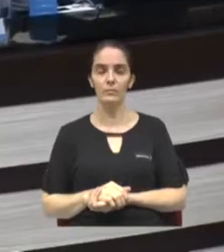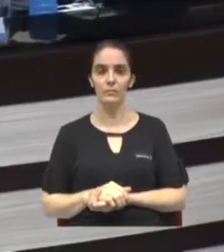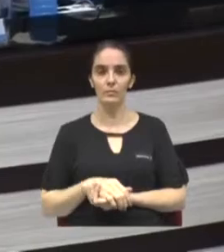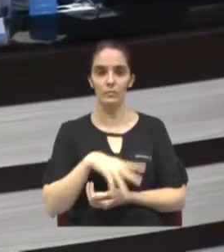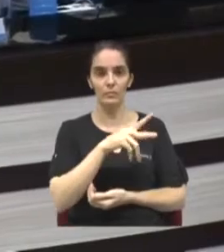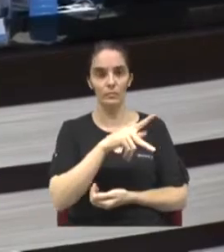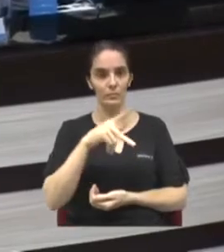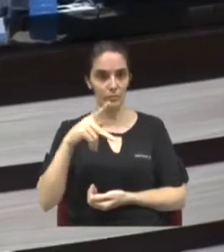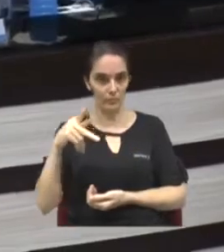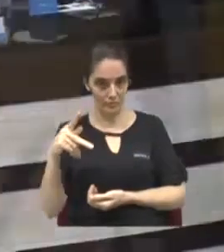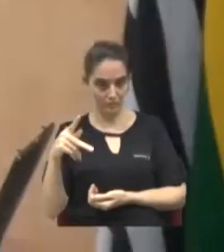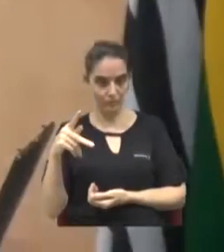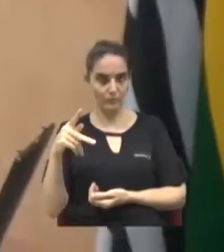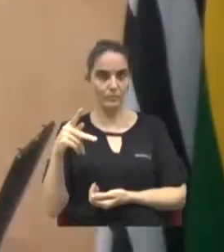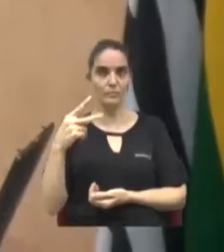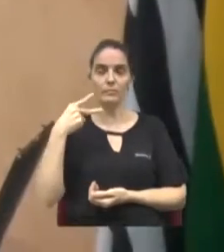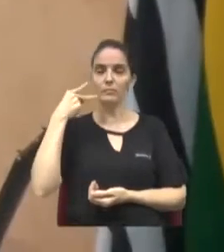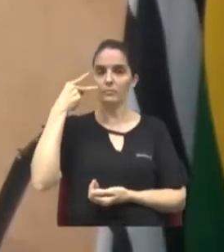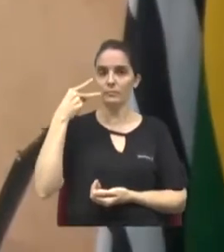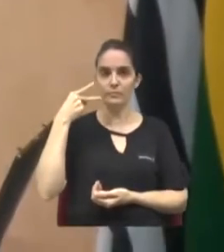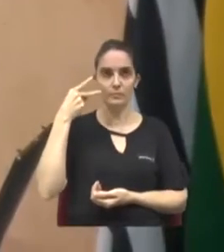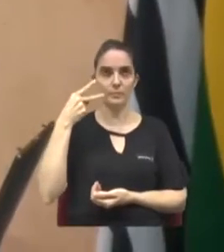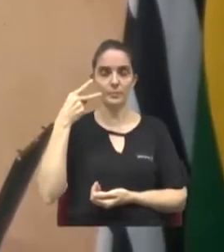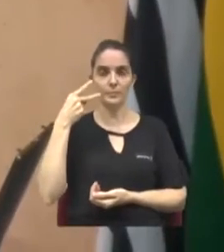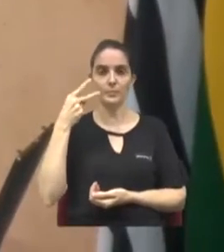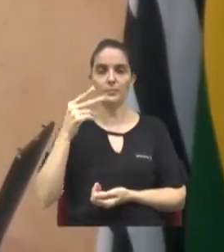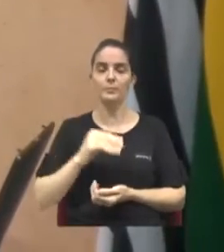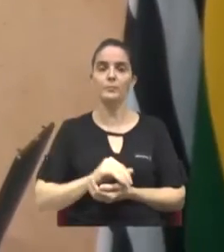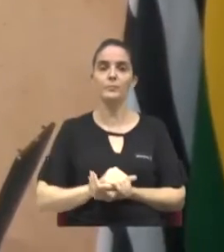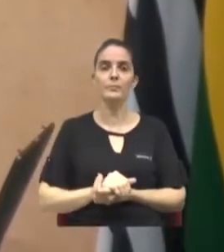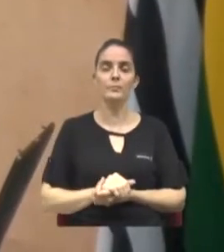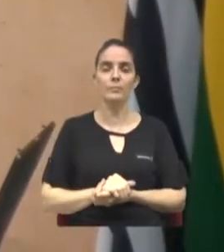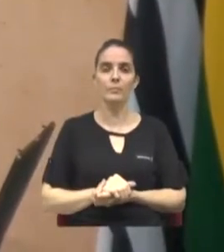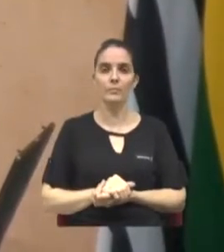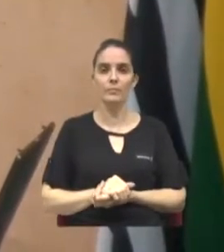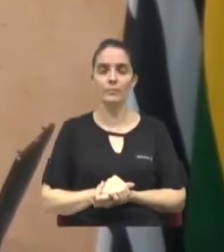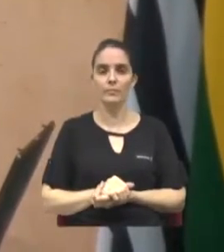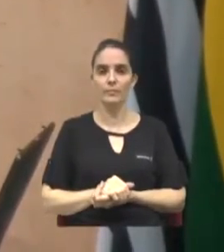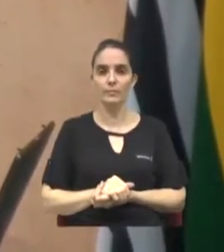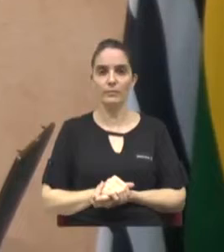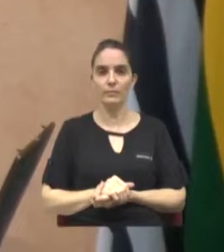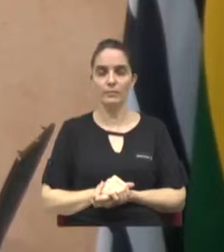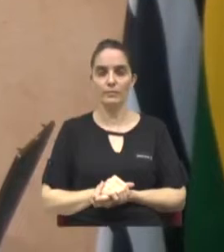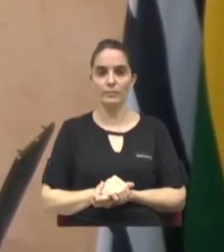Senhor presidente, nobres pares, a